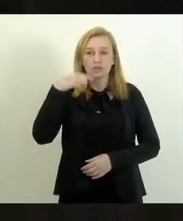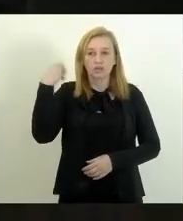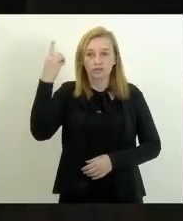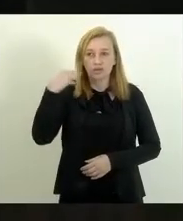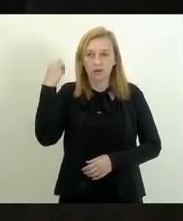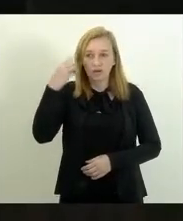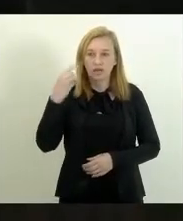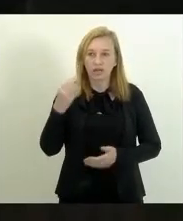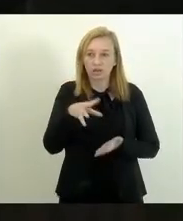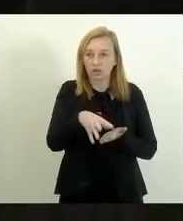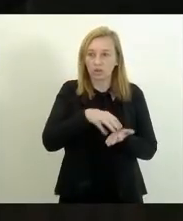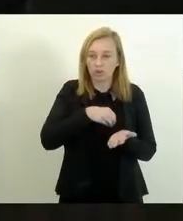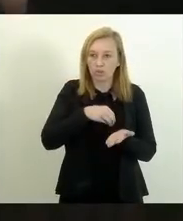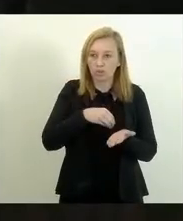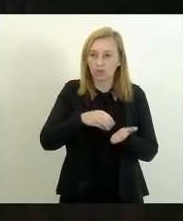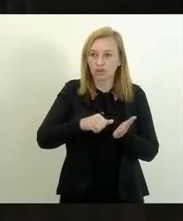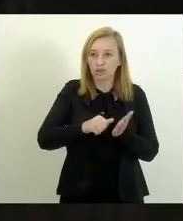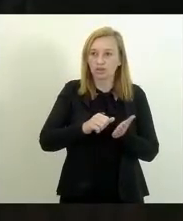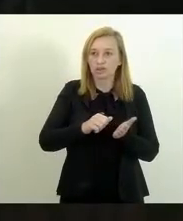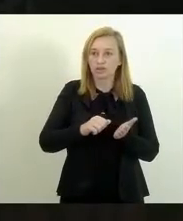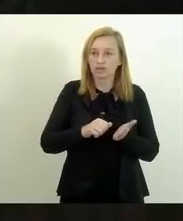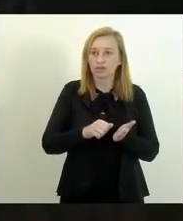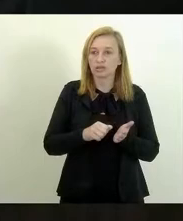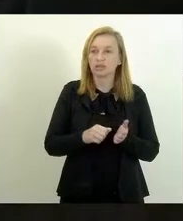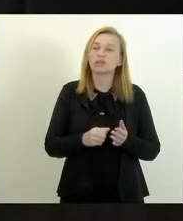autenticar cópias